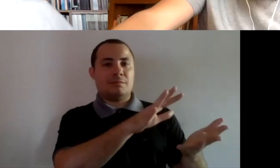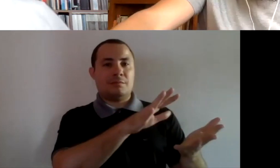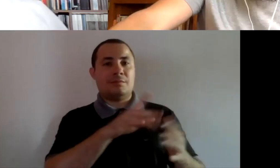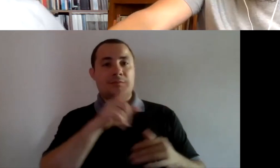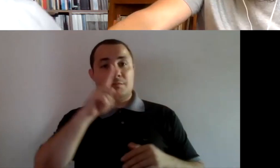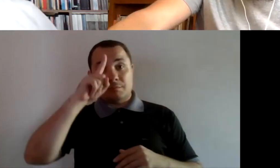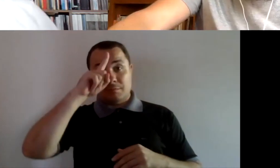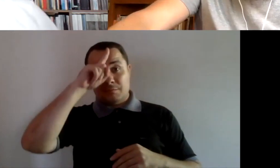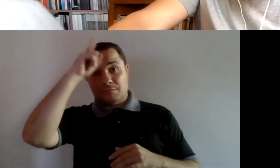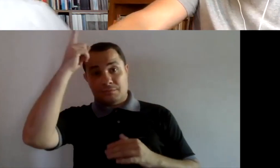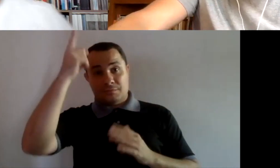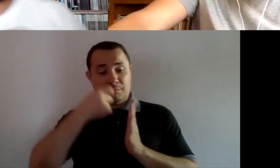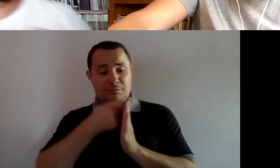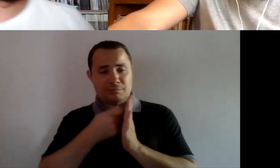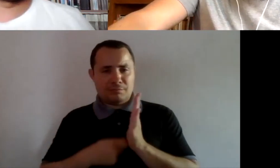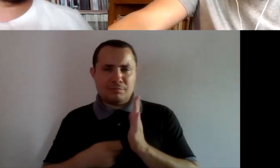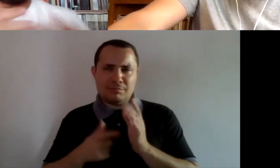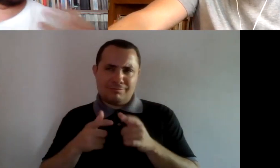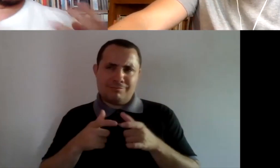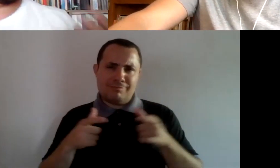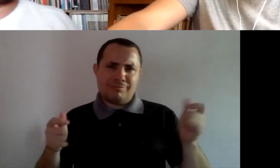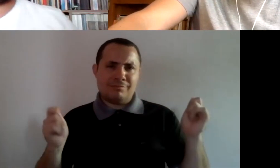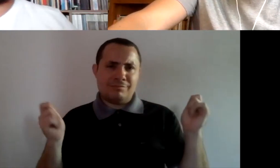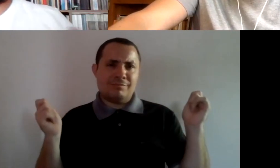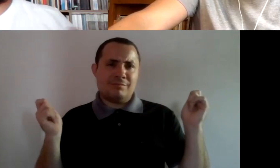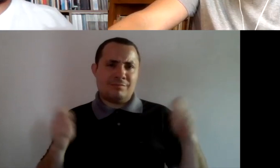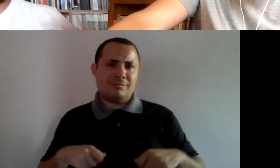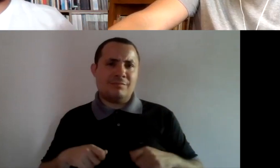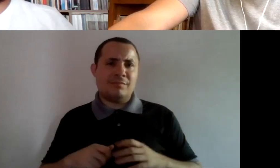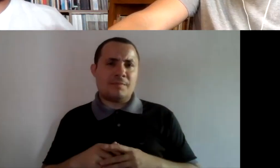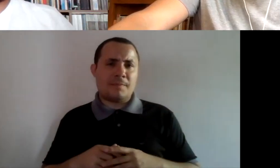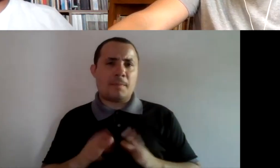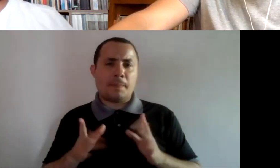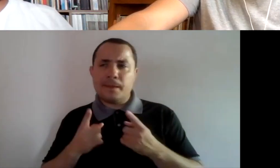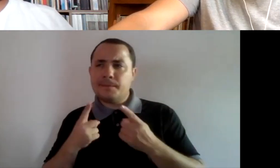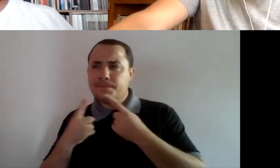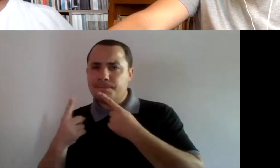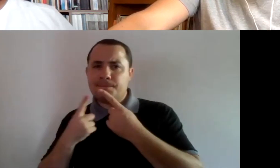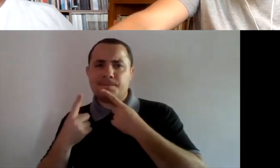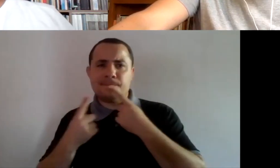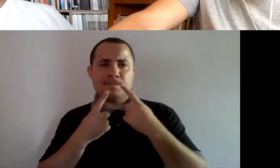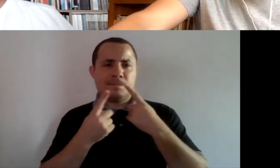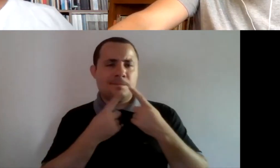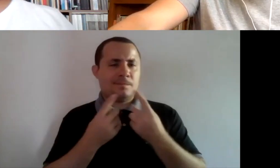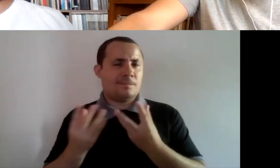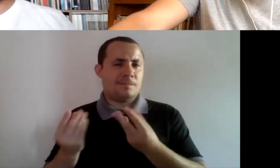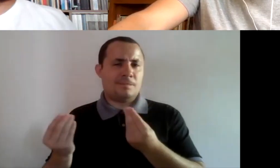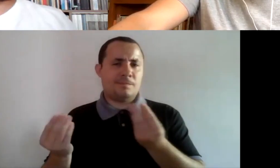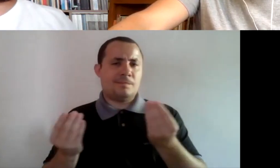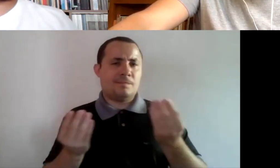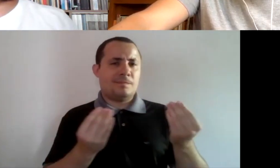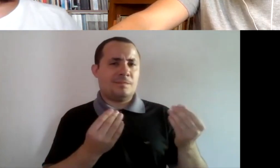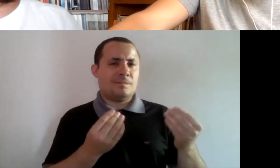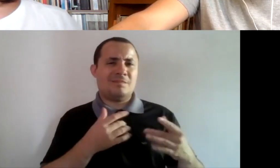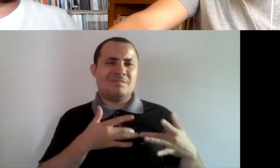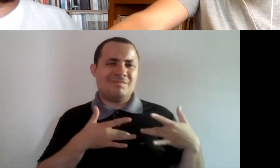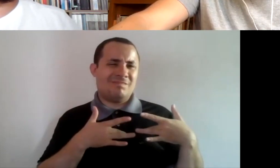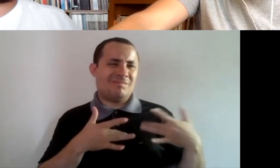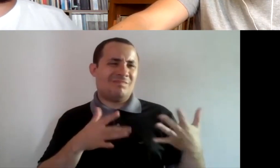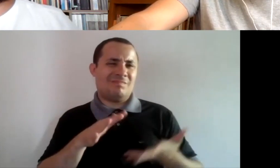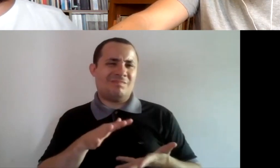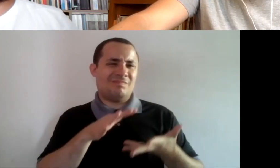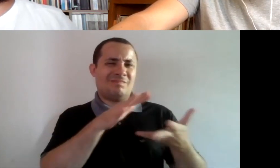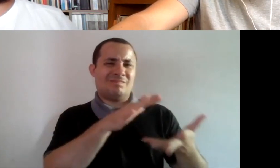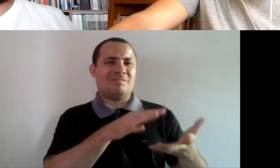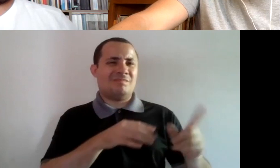tem condições de fazer isso. Eu já ouvi autores, já debati com colegas, escritores também, falam assim, não, eu não dou porque eu acho que a